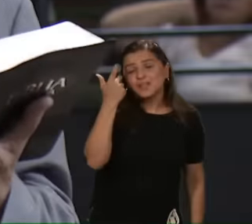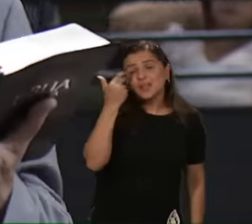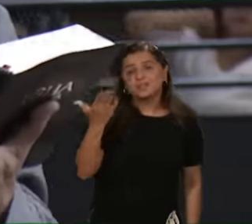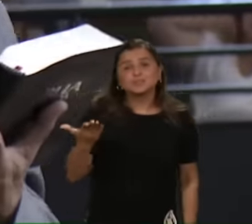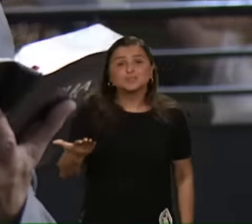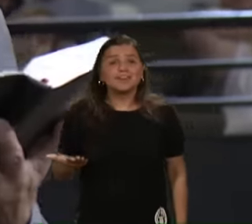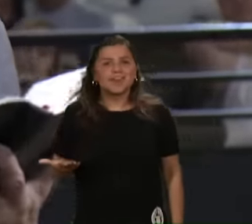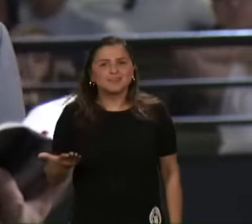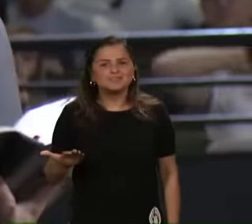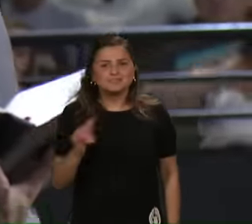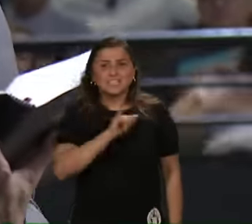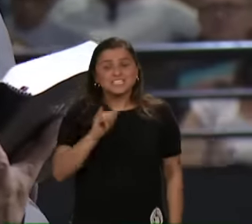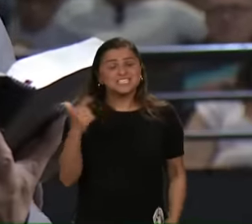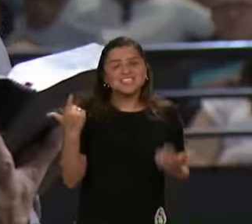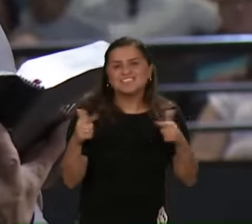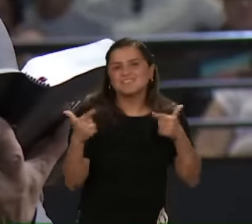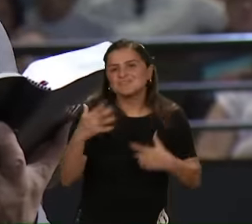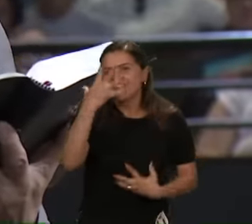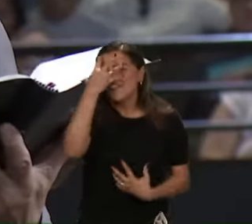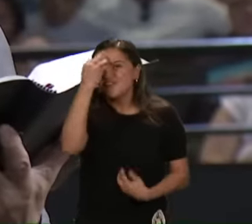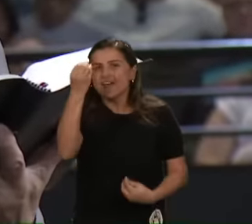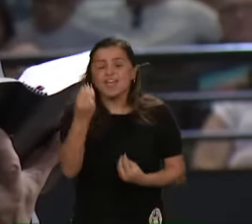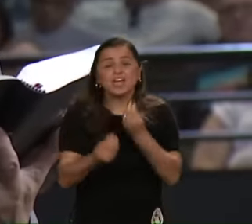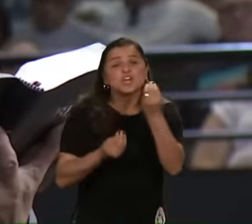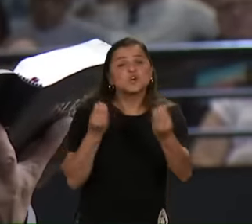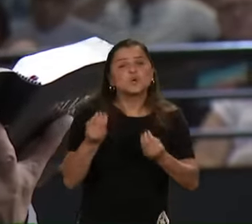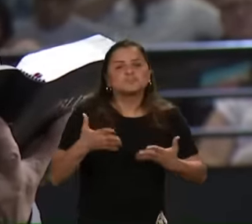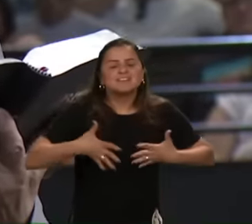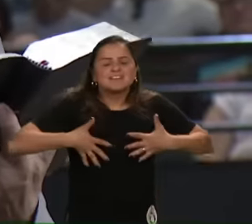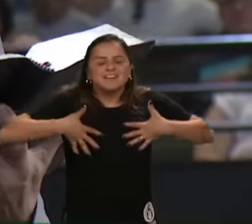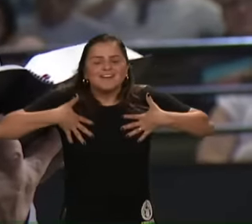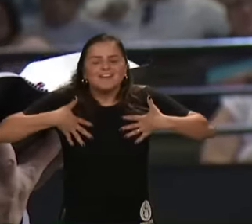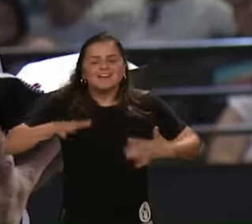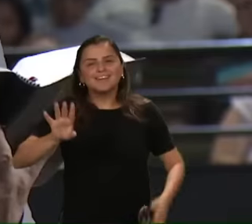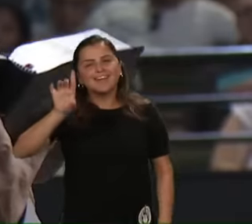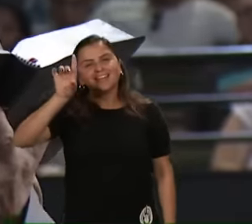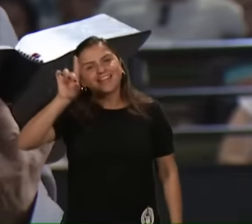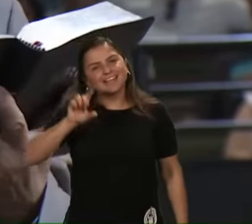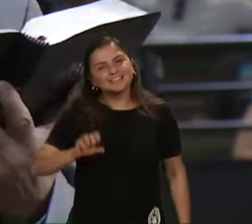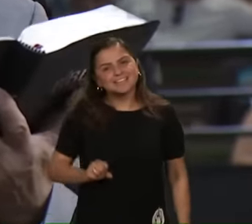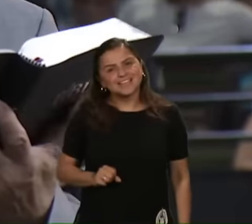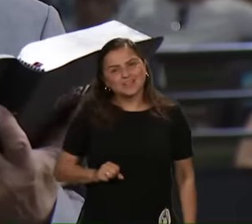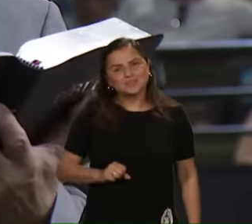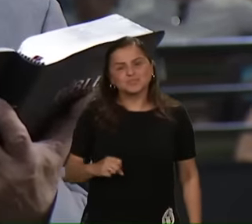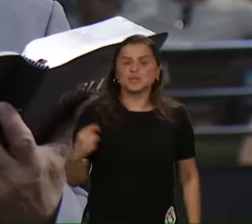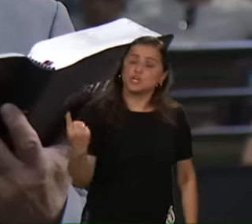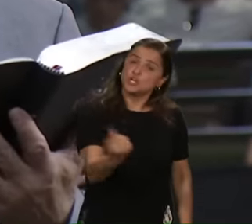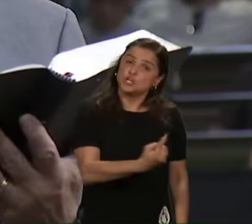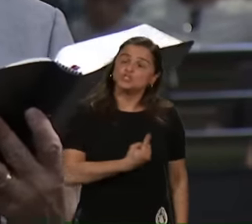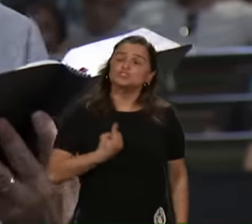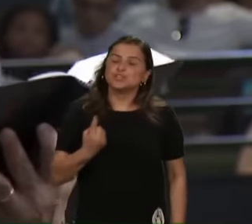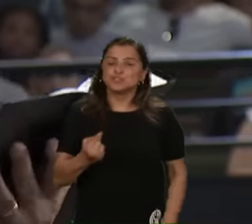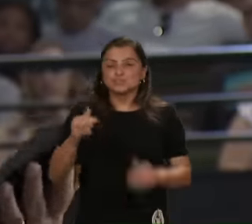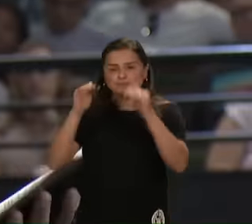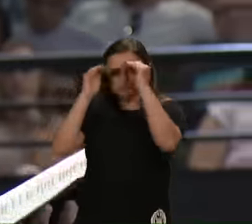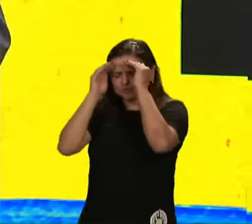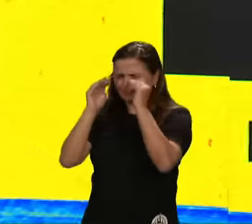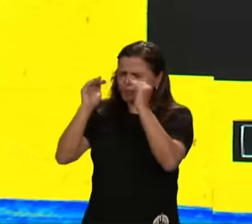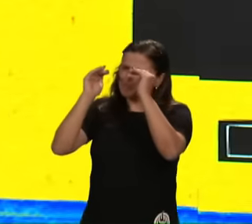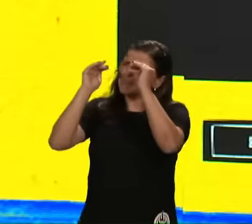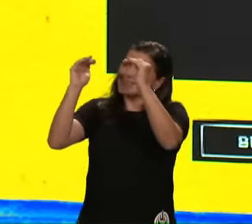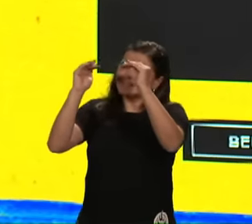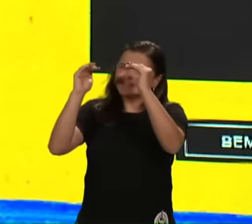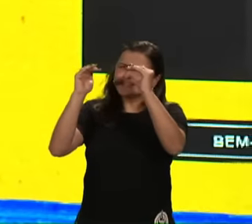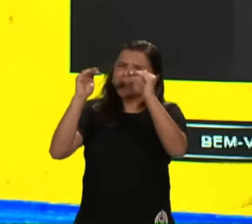impossível o quê? Agradar a Deus. Nós só vamos cumprir o propósito pelo qual nós